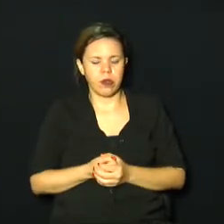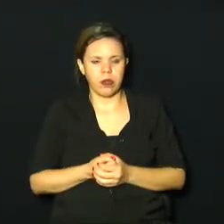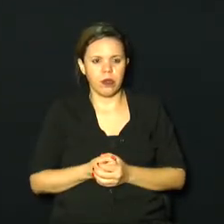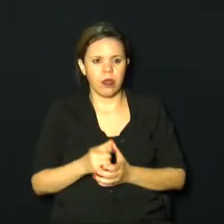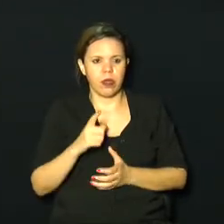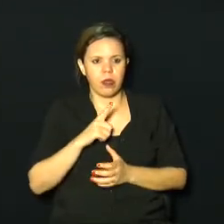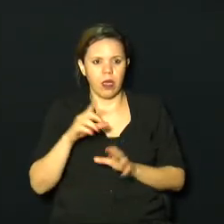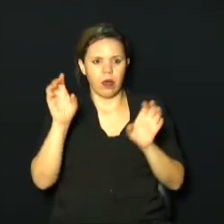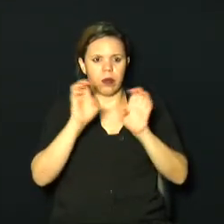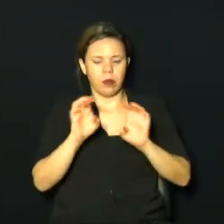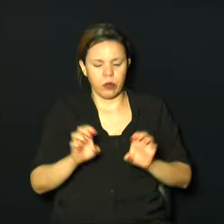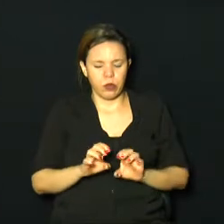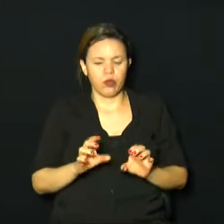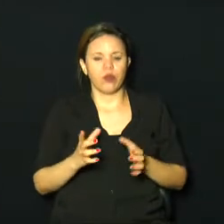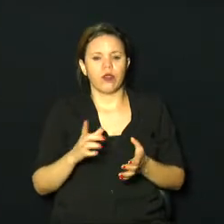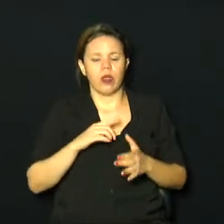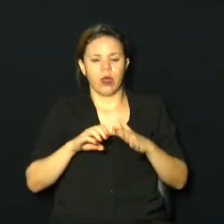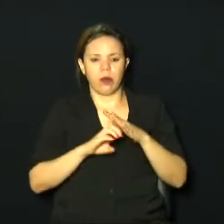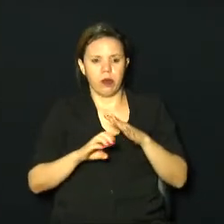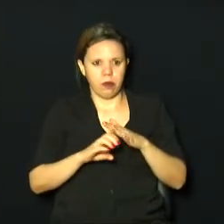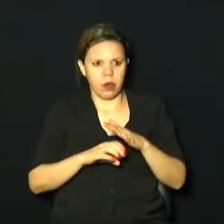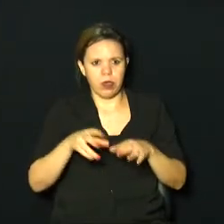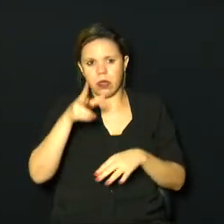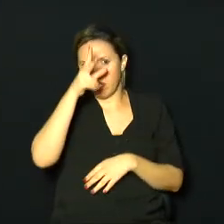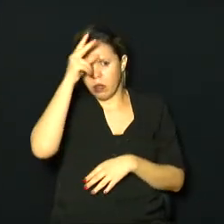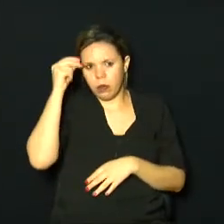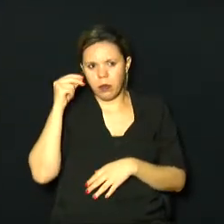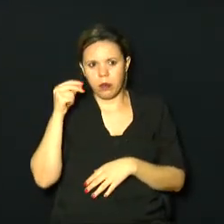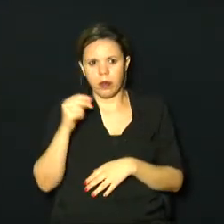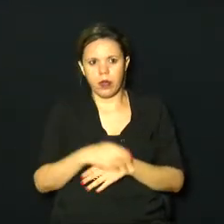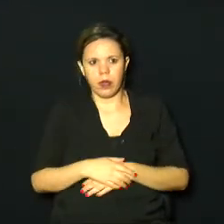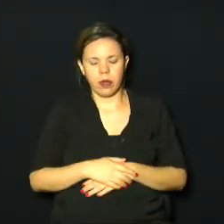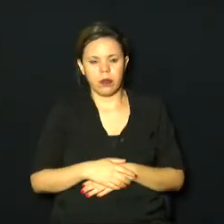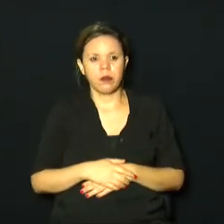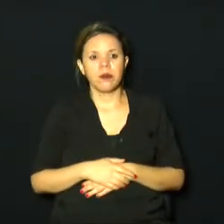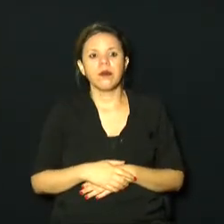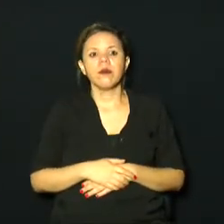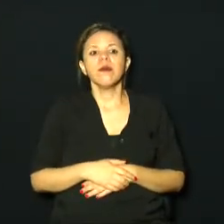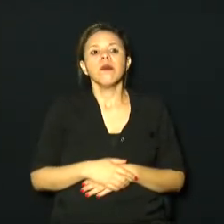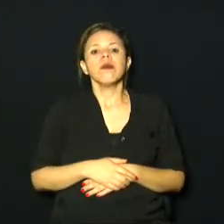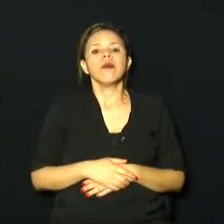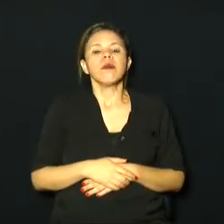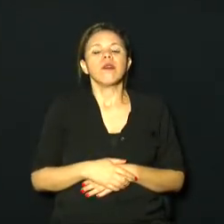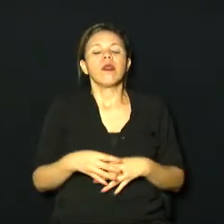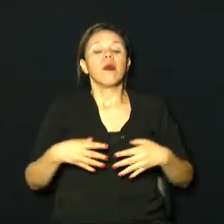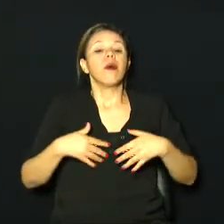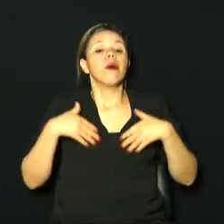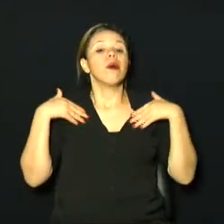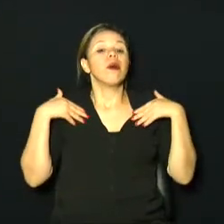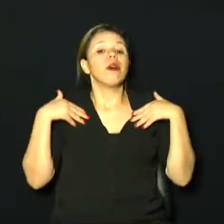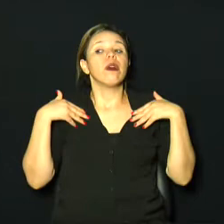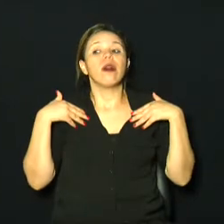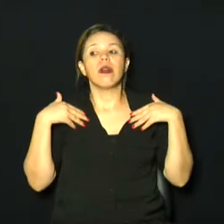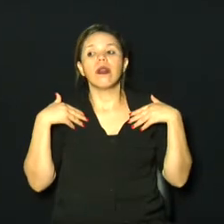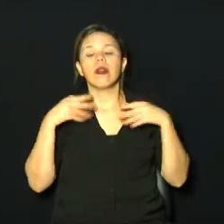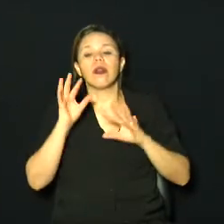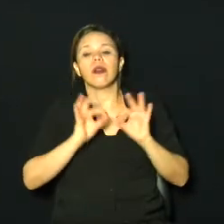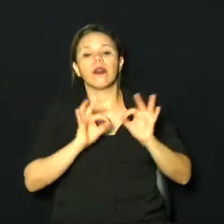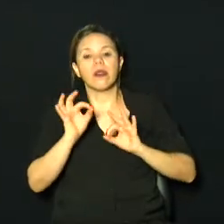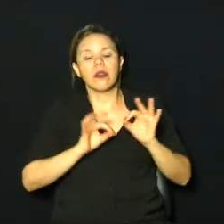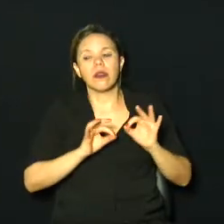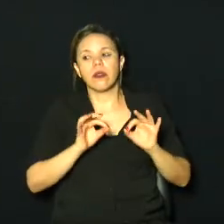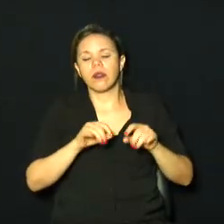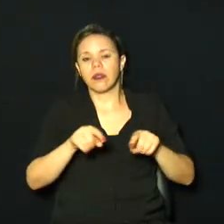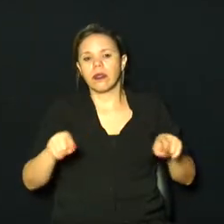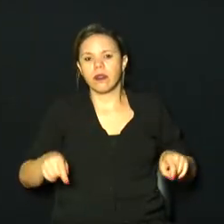uma estrutura, que tem uma empresa pública municipal para habitação, que se vangloria de fazer regularização fundiária de